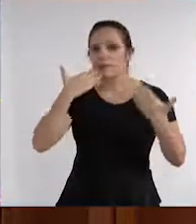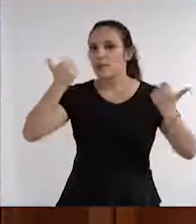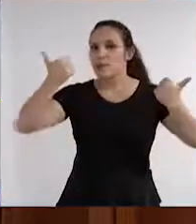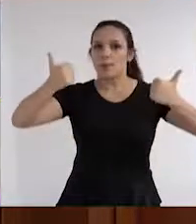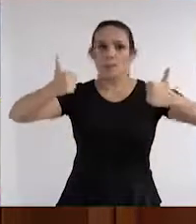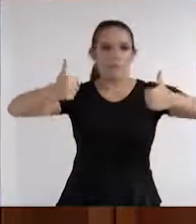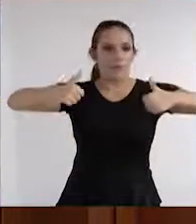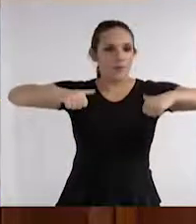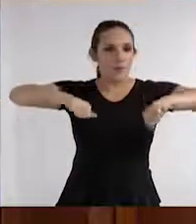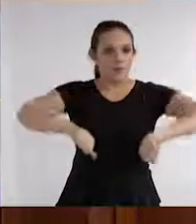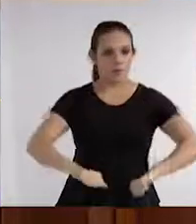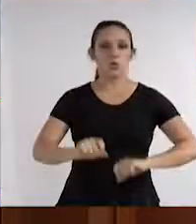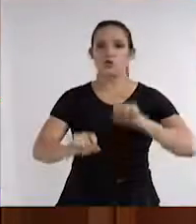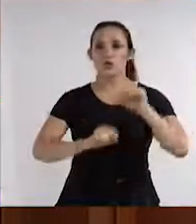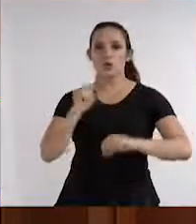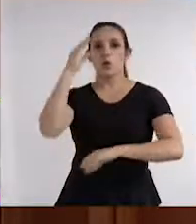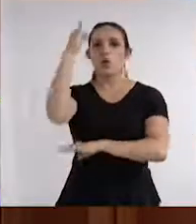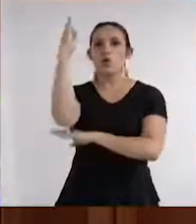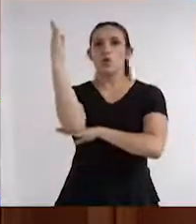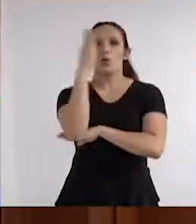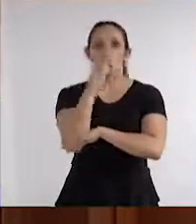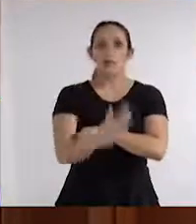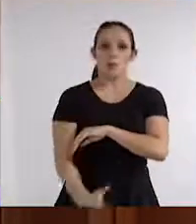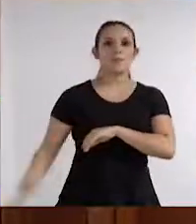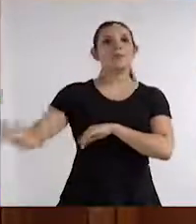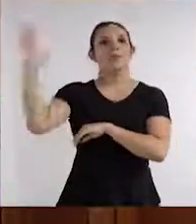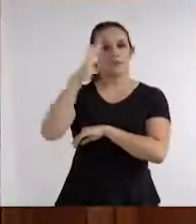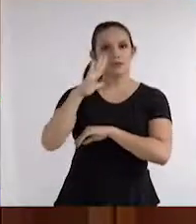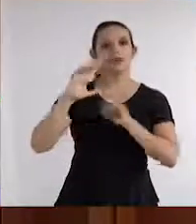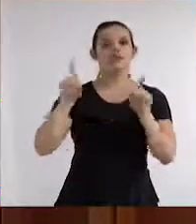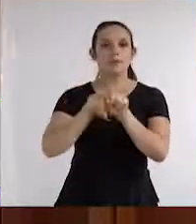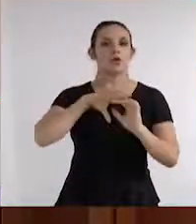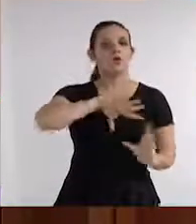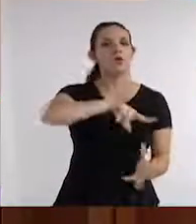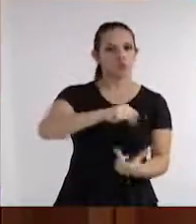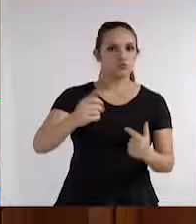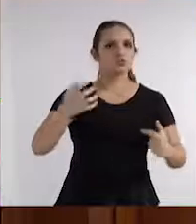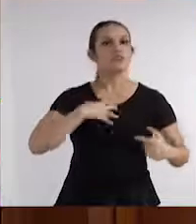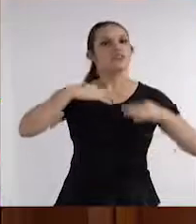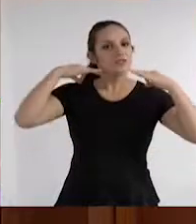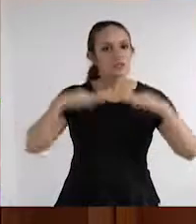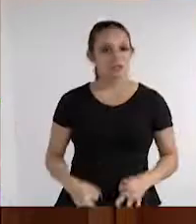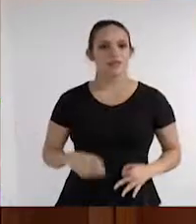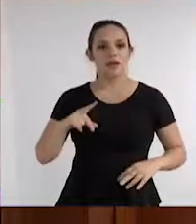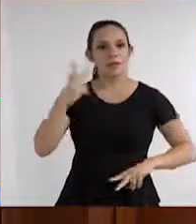se reafirmando para o Brasil e para o mundo que é uma prisão política condenada por um tribunal de exceção. Muito obrigado, senhor presidente.